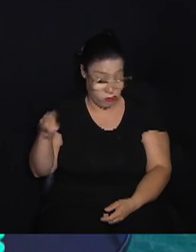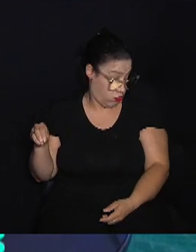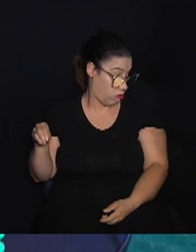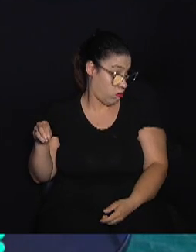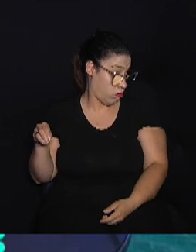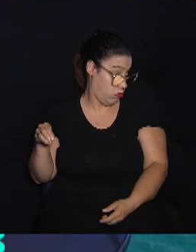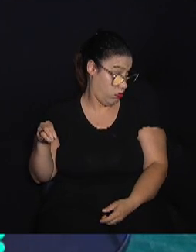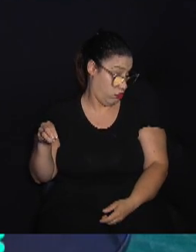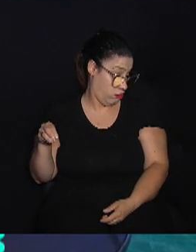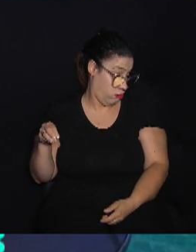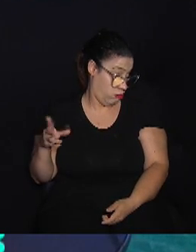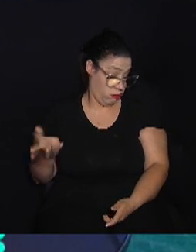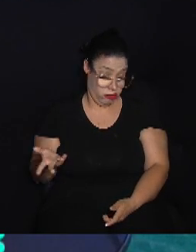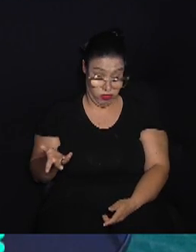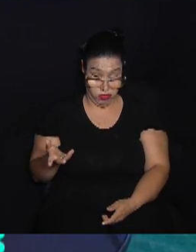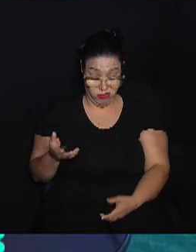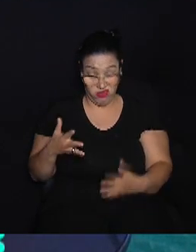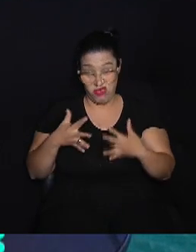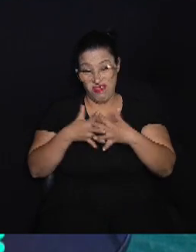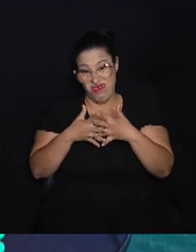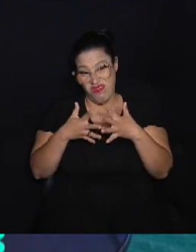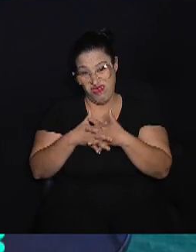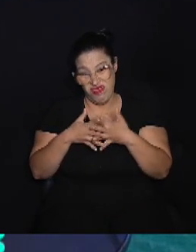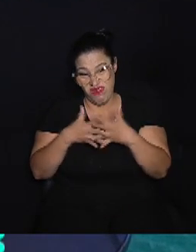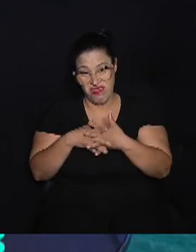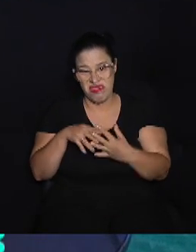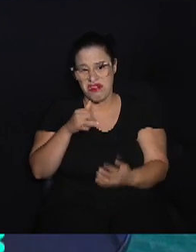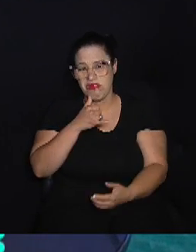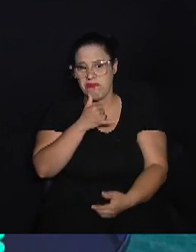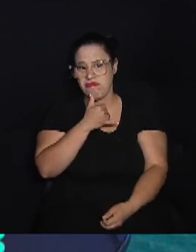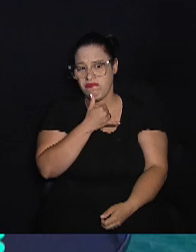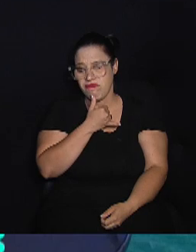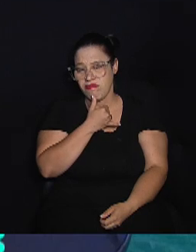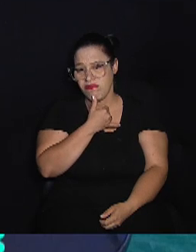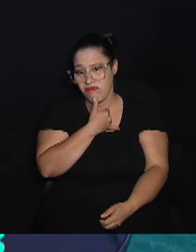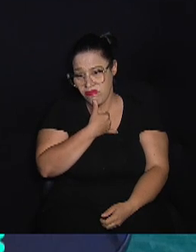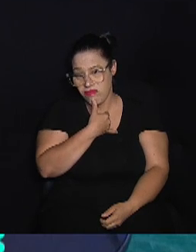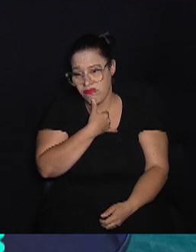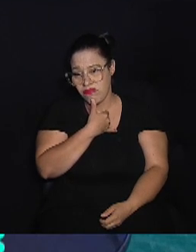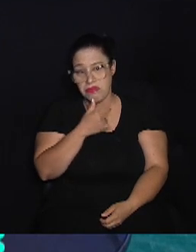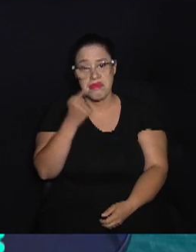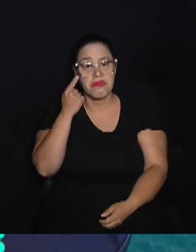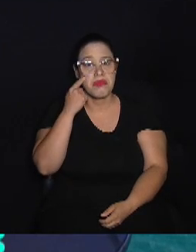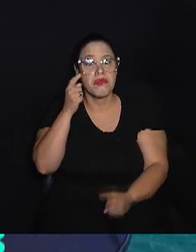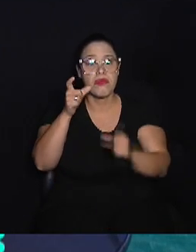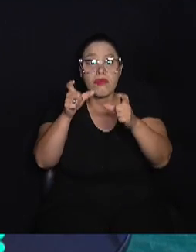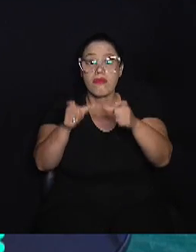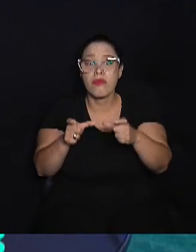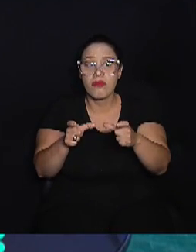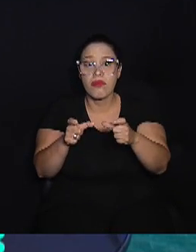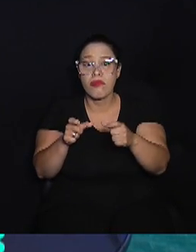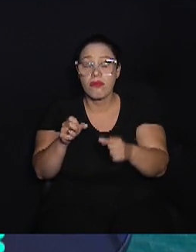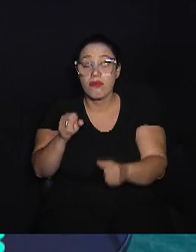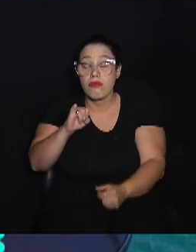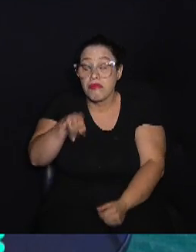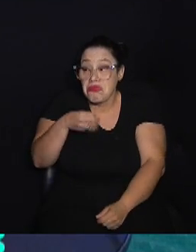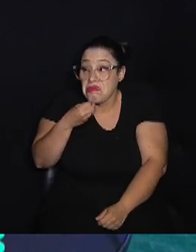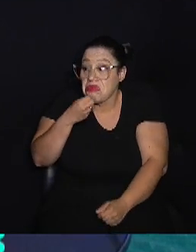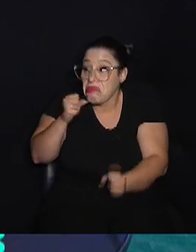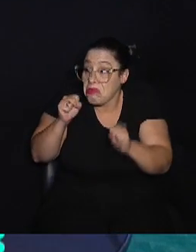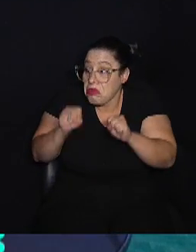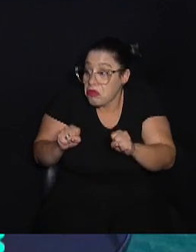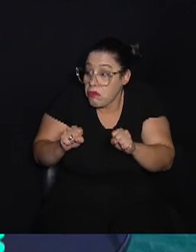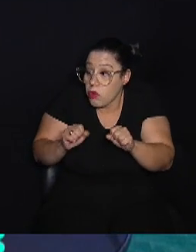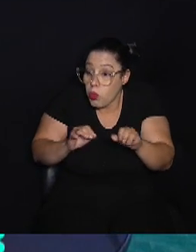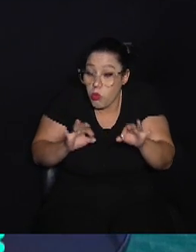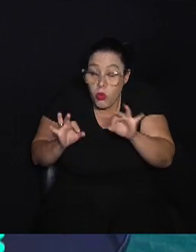de conflito, de tristeza, de solidão. E conseguem ver nessa personagem uma possibilidade de